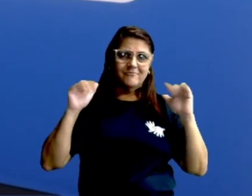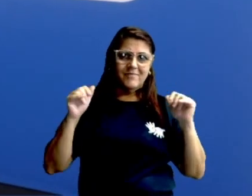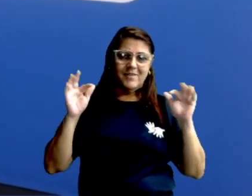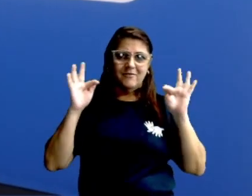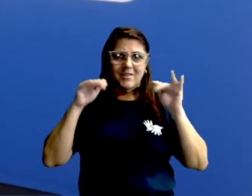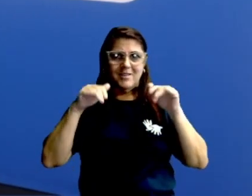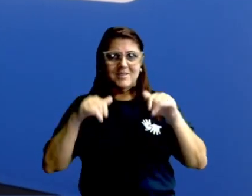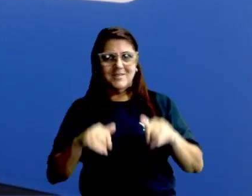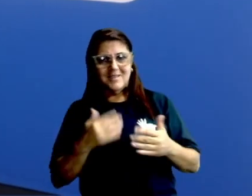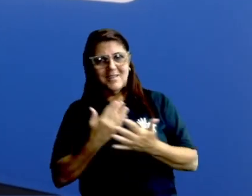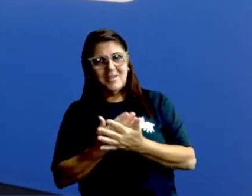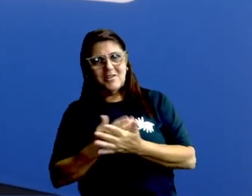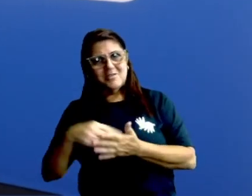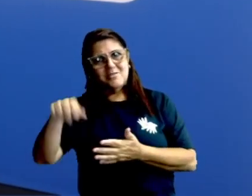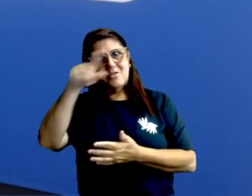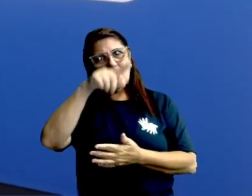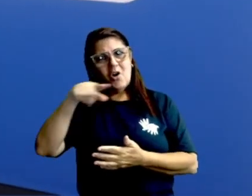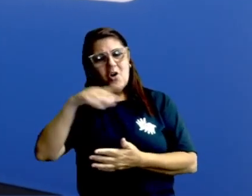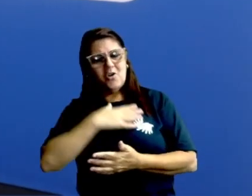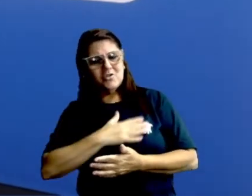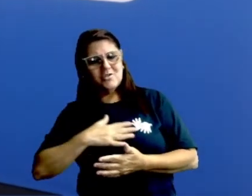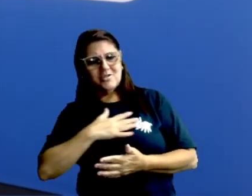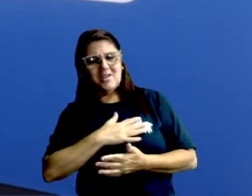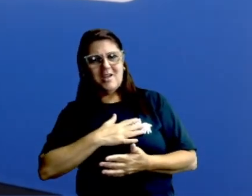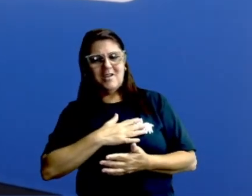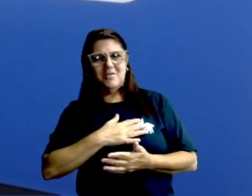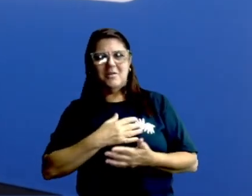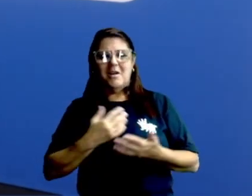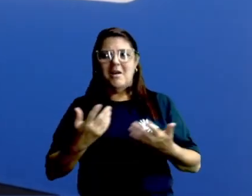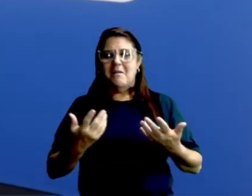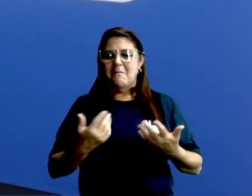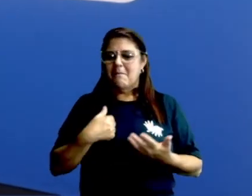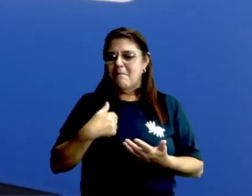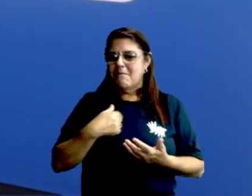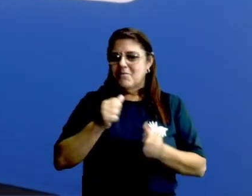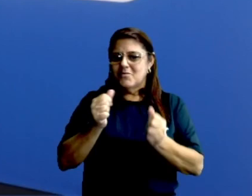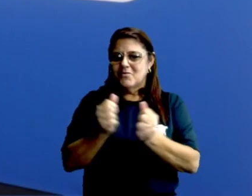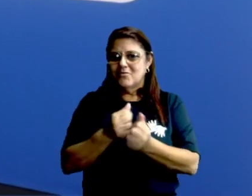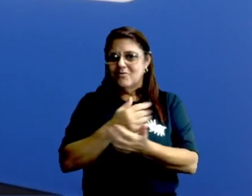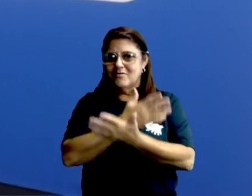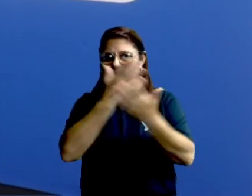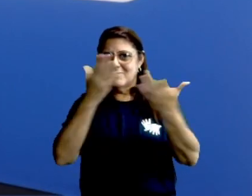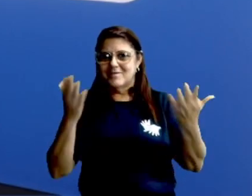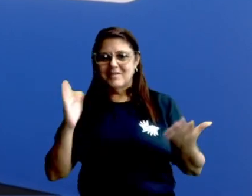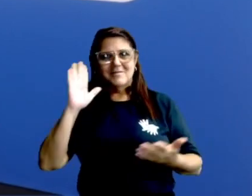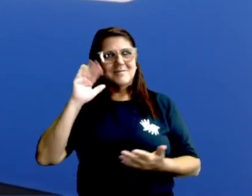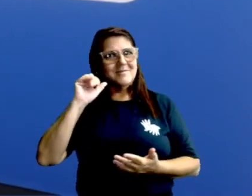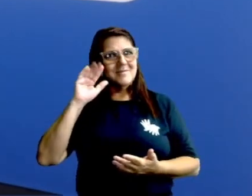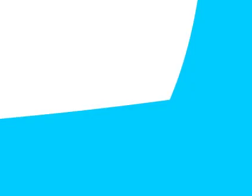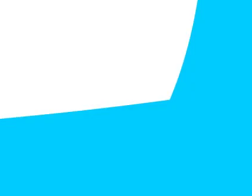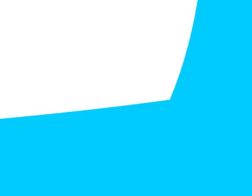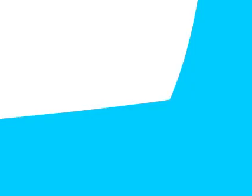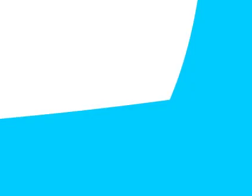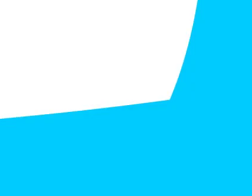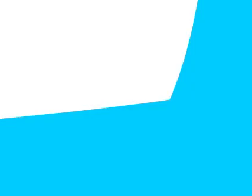hoje. Espero que vocês tenham gostado. Para mim foi um prazer enorme estar aqui com vocês. E até a próxima aula.